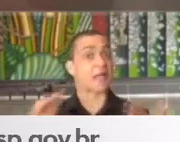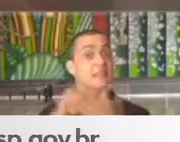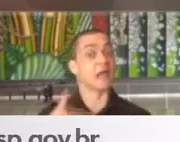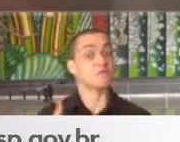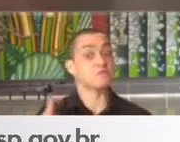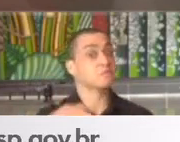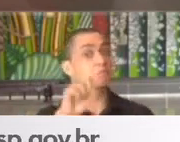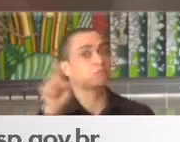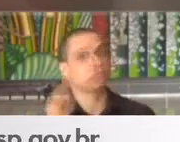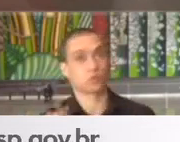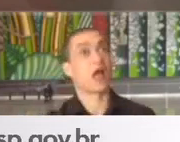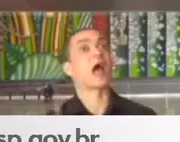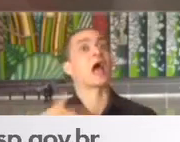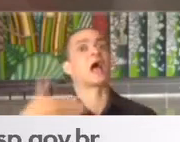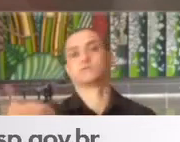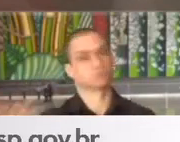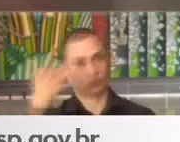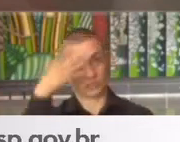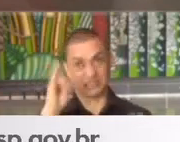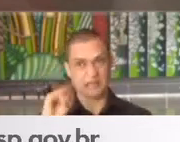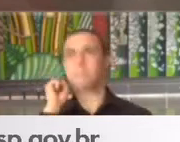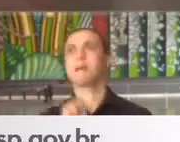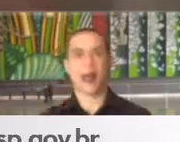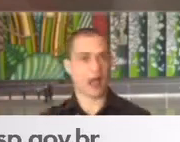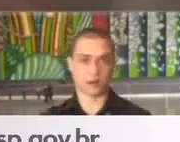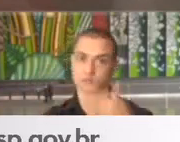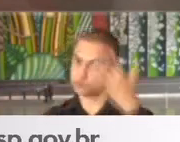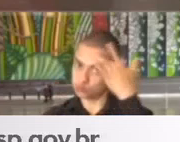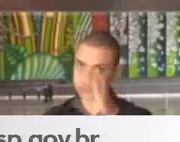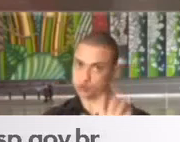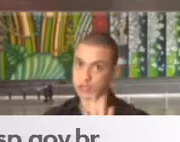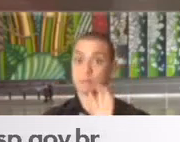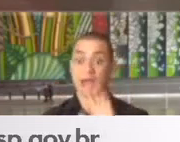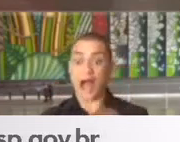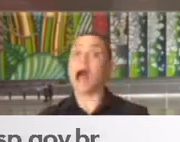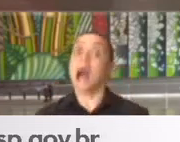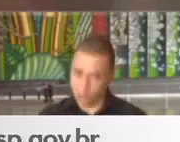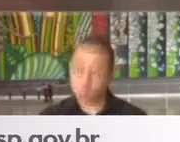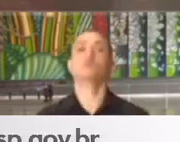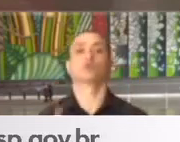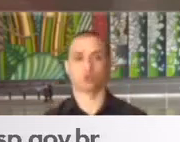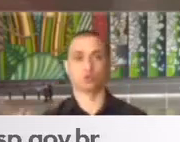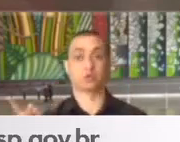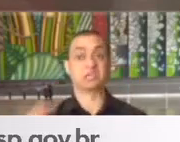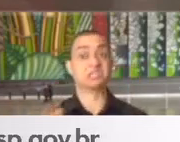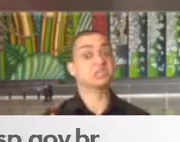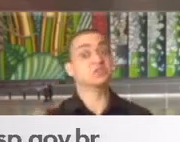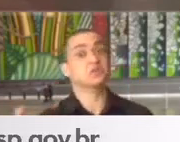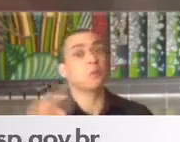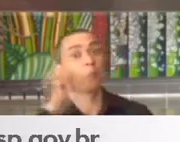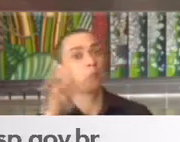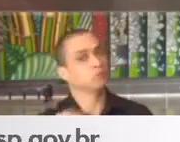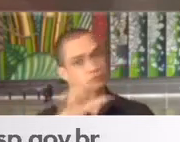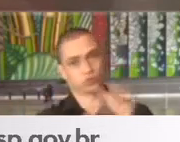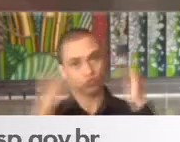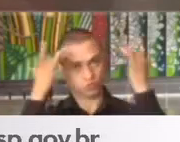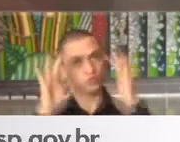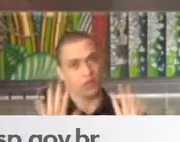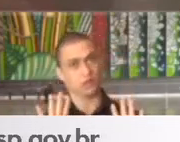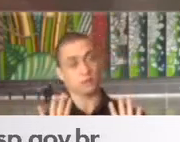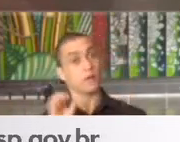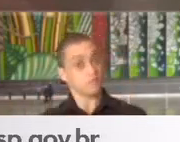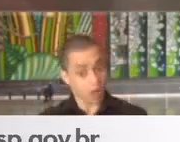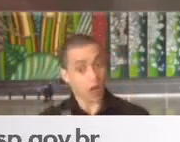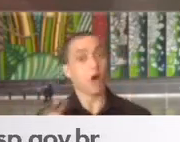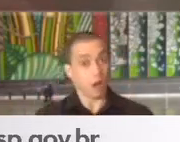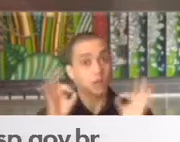que não tenhamos necessidade de avançar além desta determinação, mas para que fique claro, elas poderão funcionar.